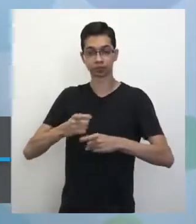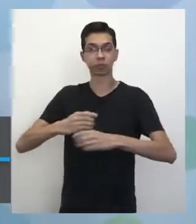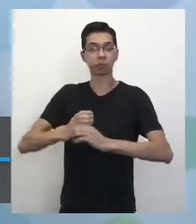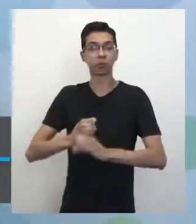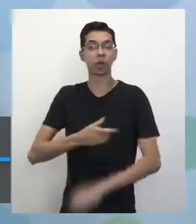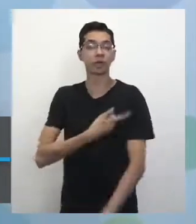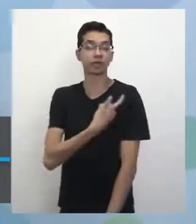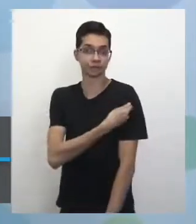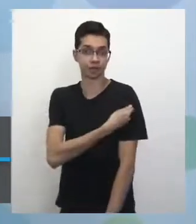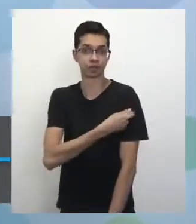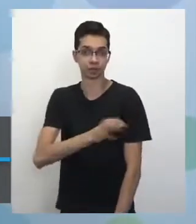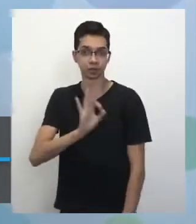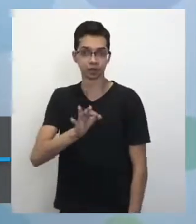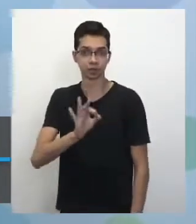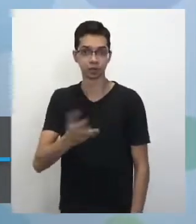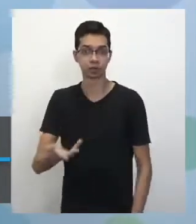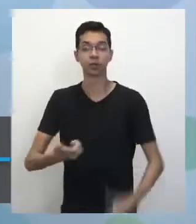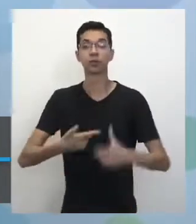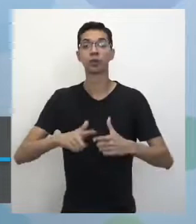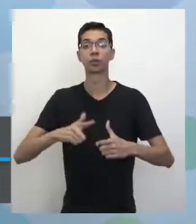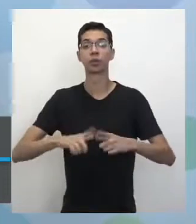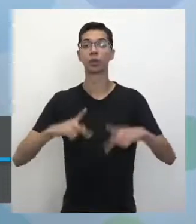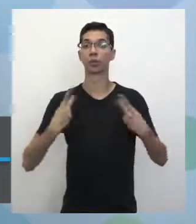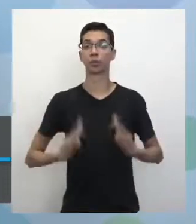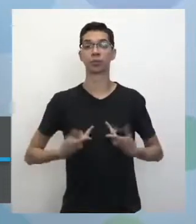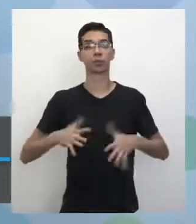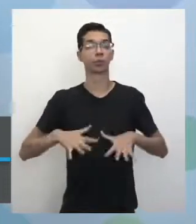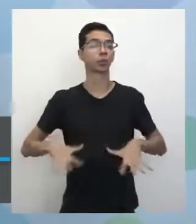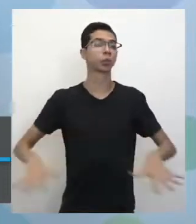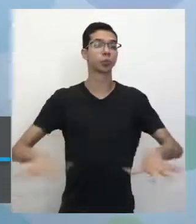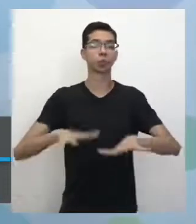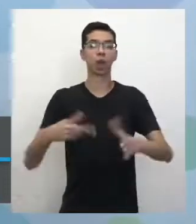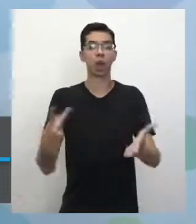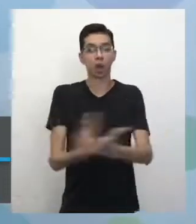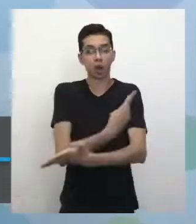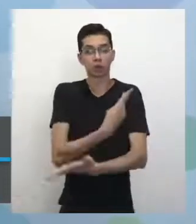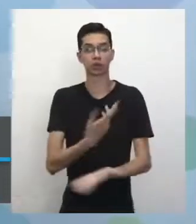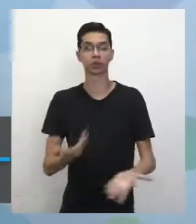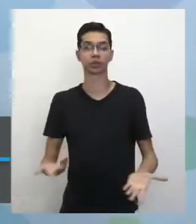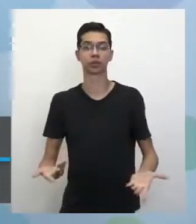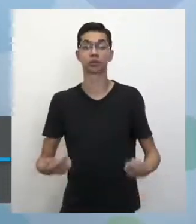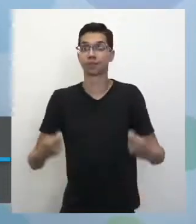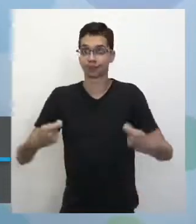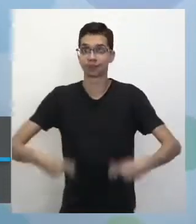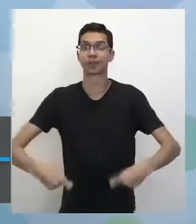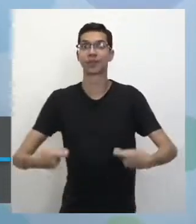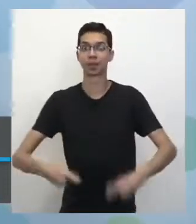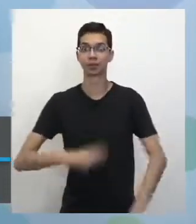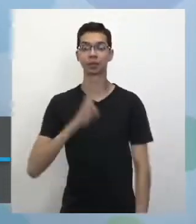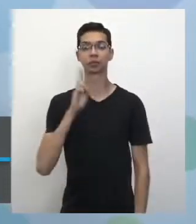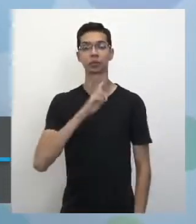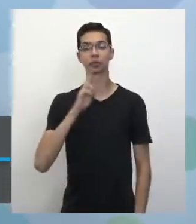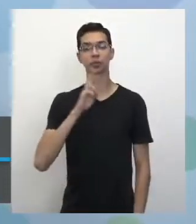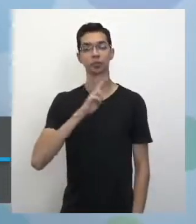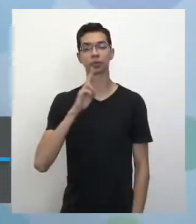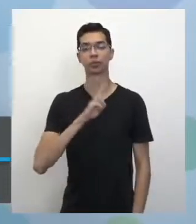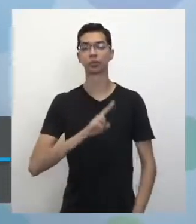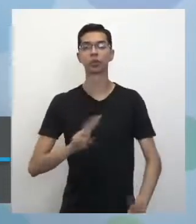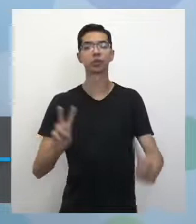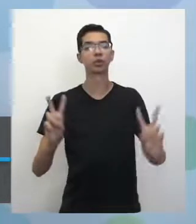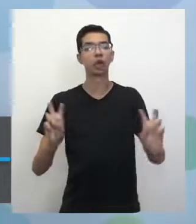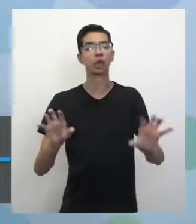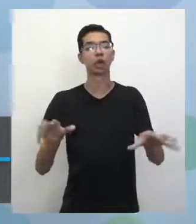que que a humanidade aí, né, praticamente que surgiu inesperadamente, e teve que trabalhar toda essa revisão